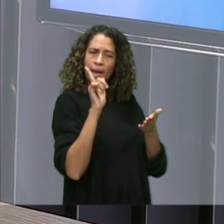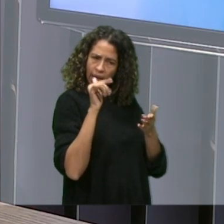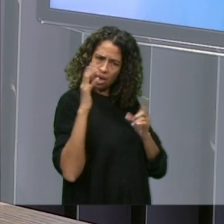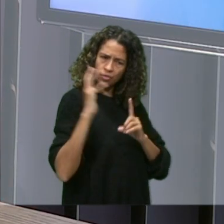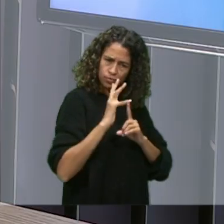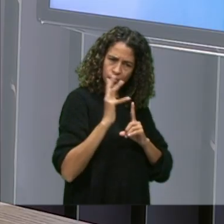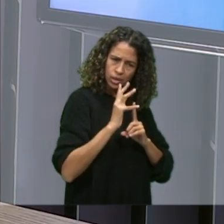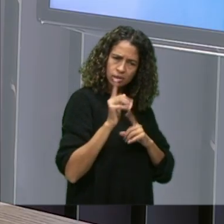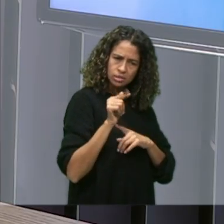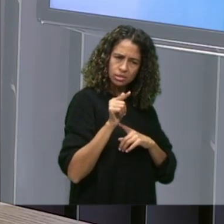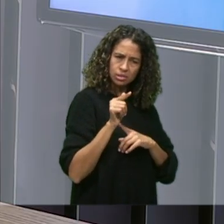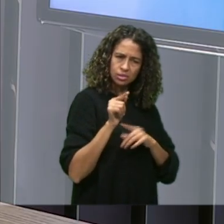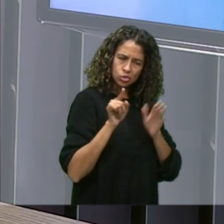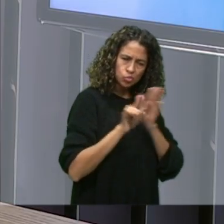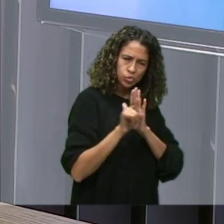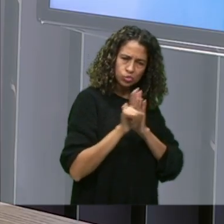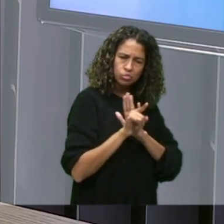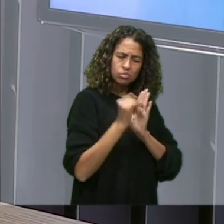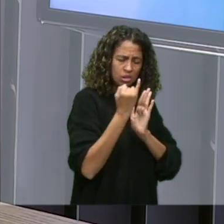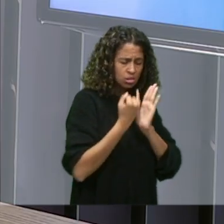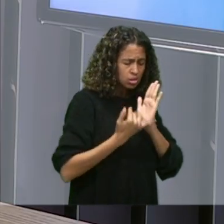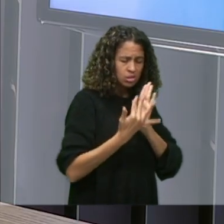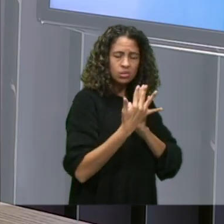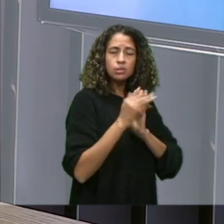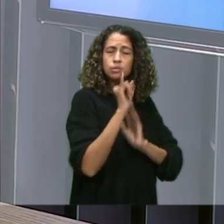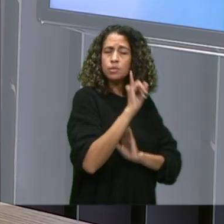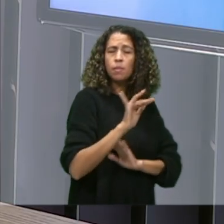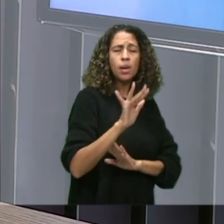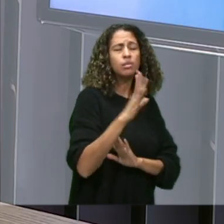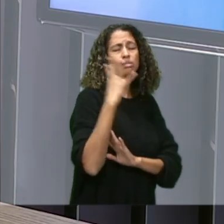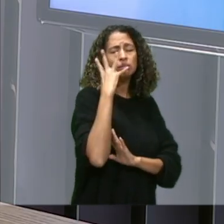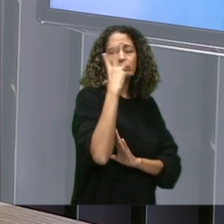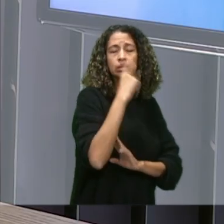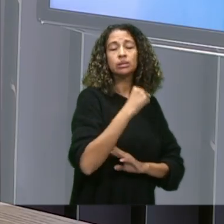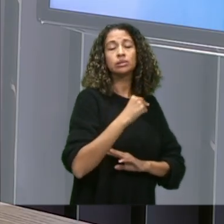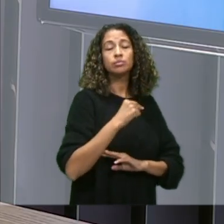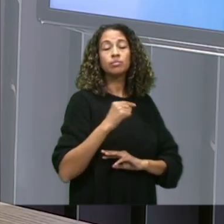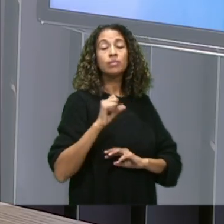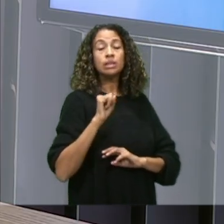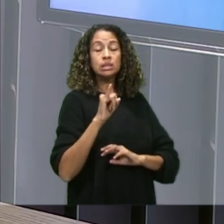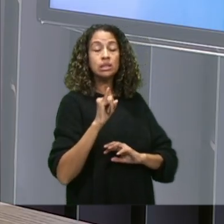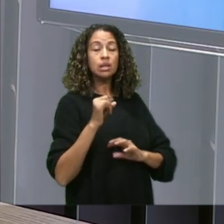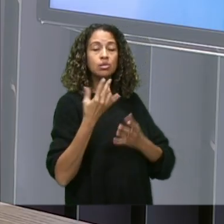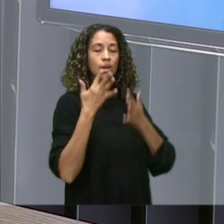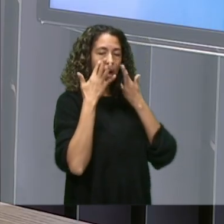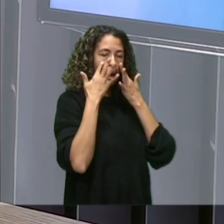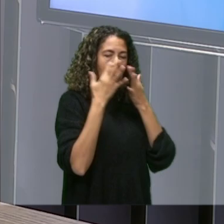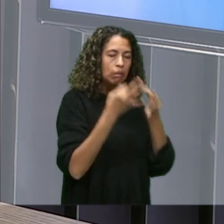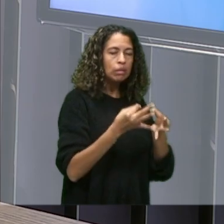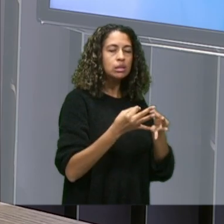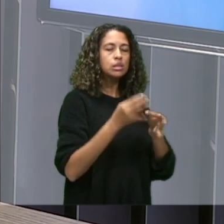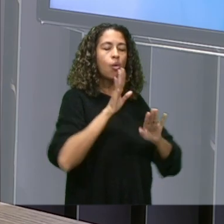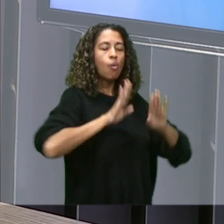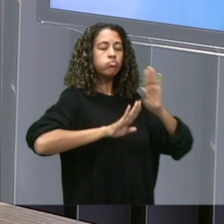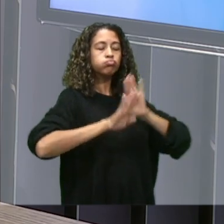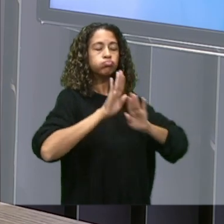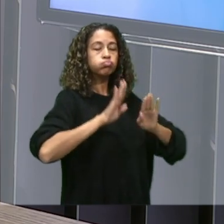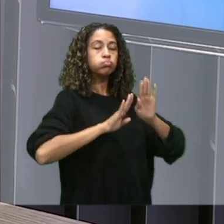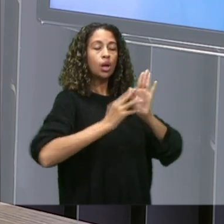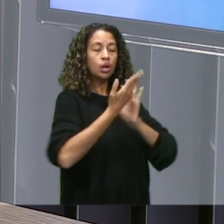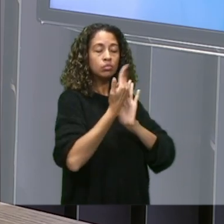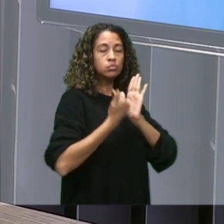assim, as ilustrações estão belíssimas e se todos os cuidados gráficos nesse